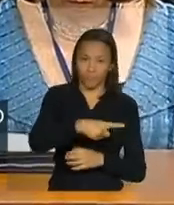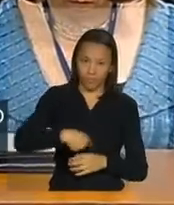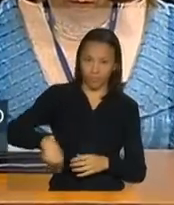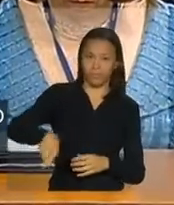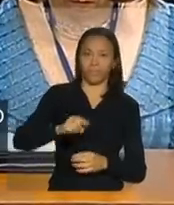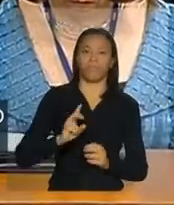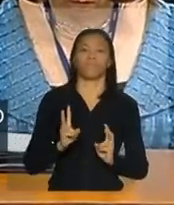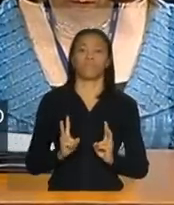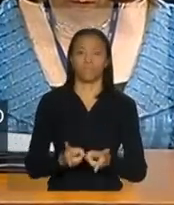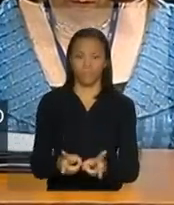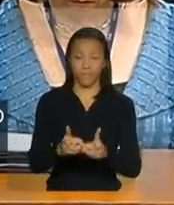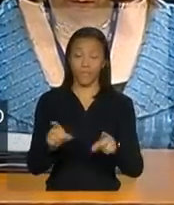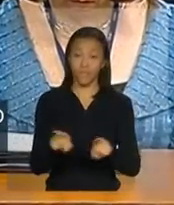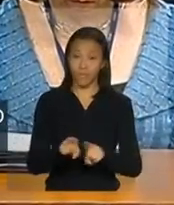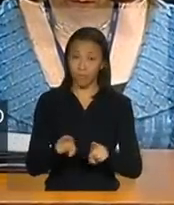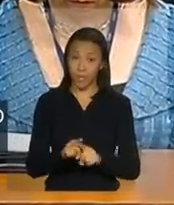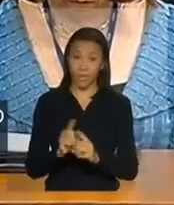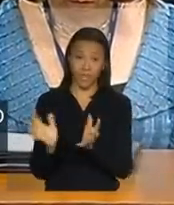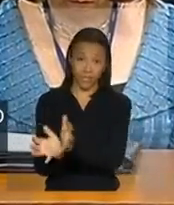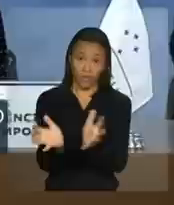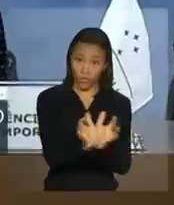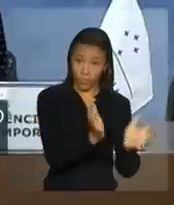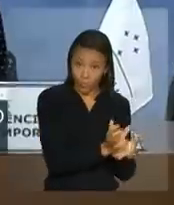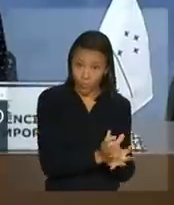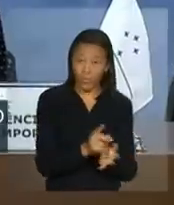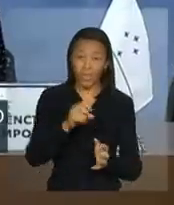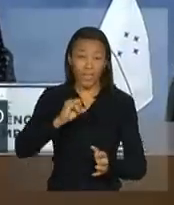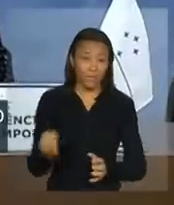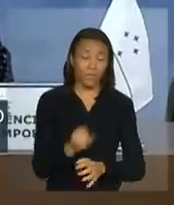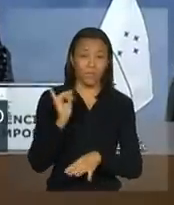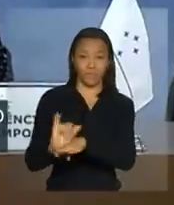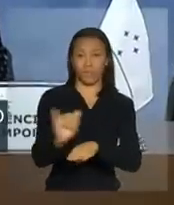nossos povos e em setores estratégicos.